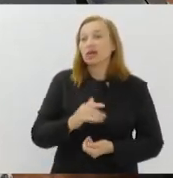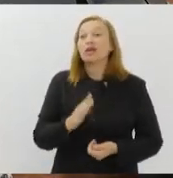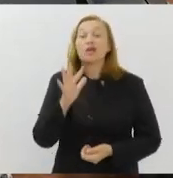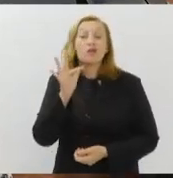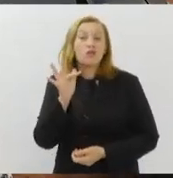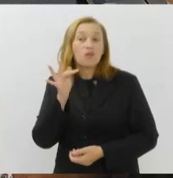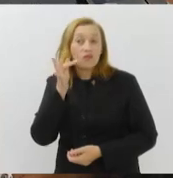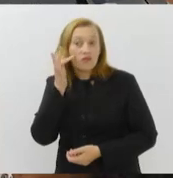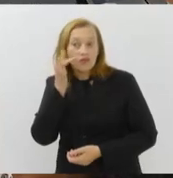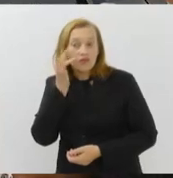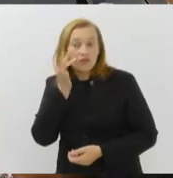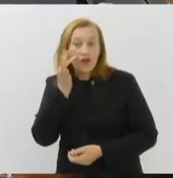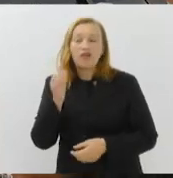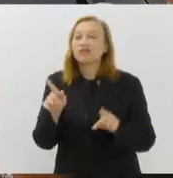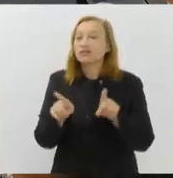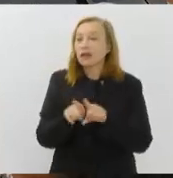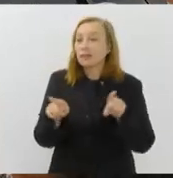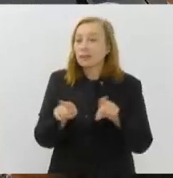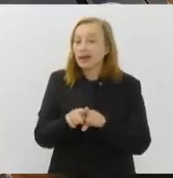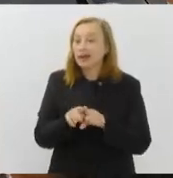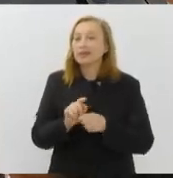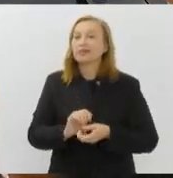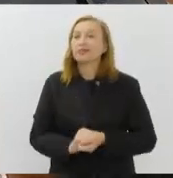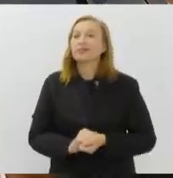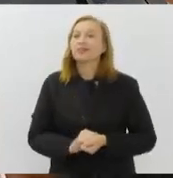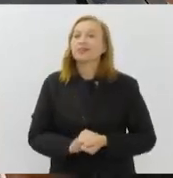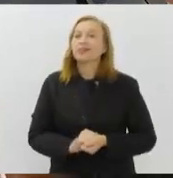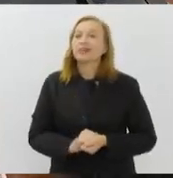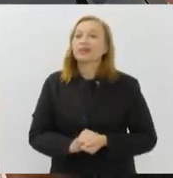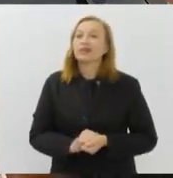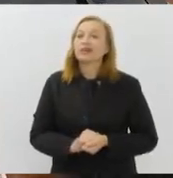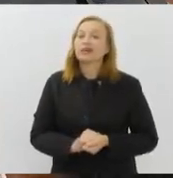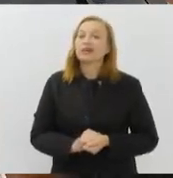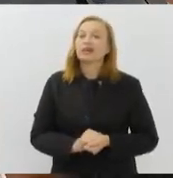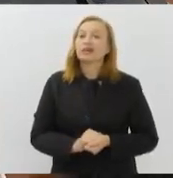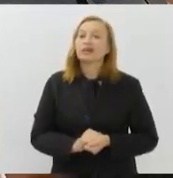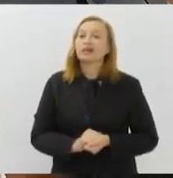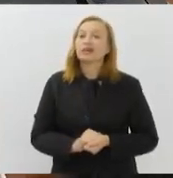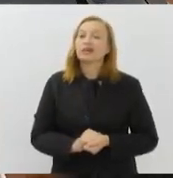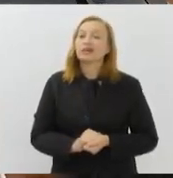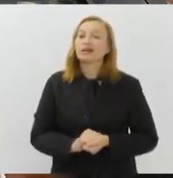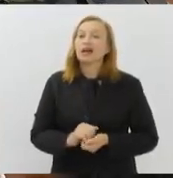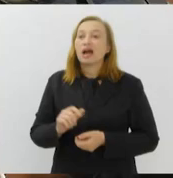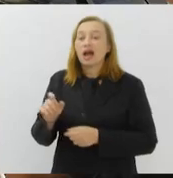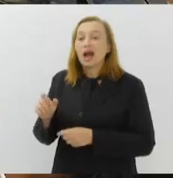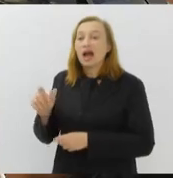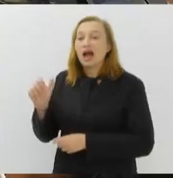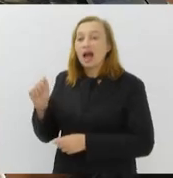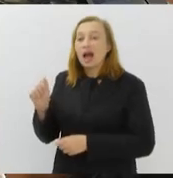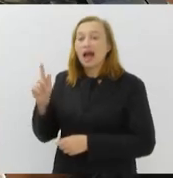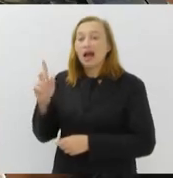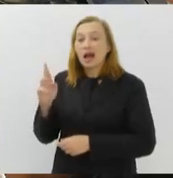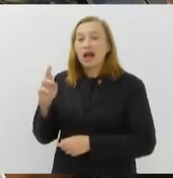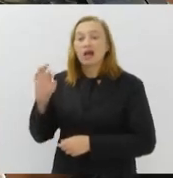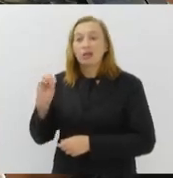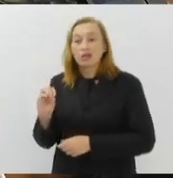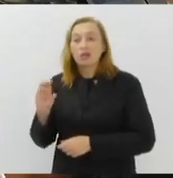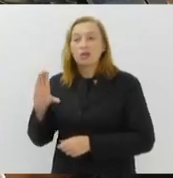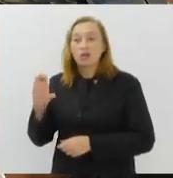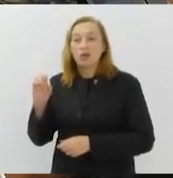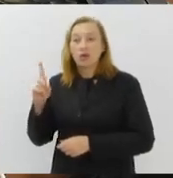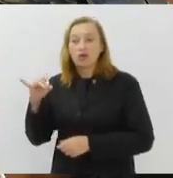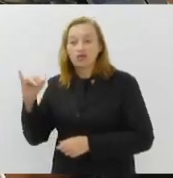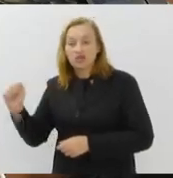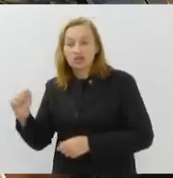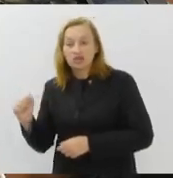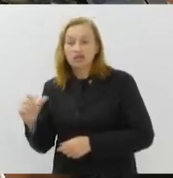aí na frente também, da agroecologia. Então, temos aqui